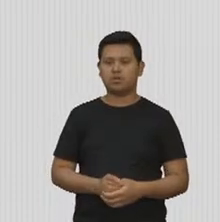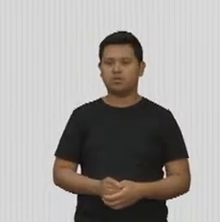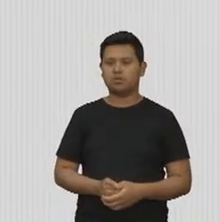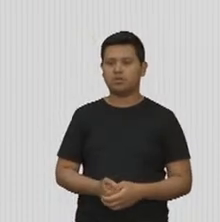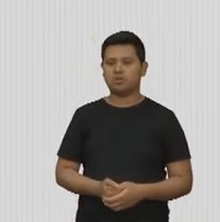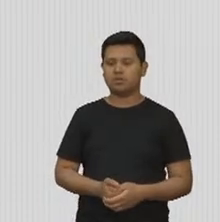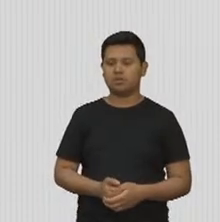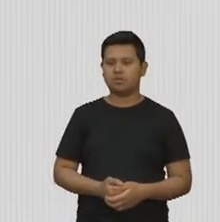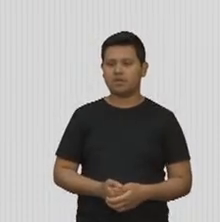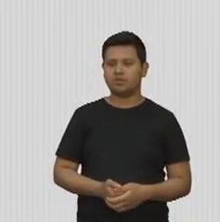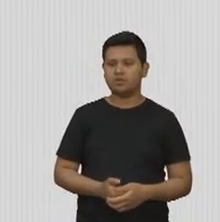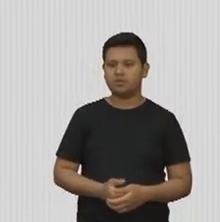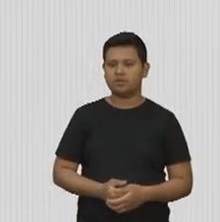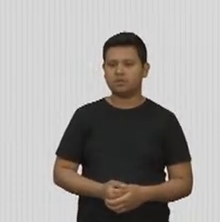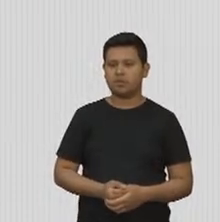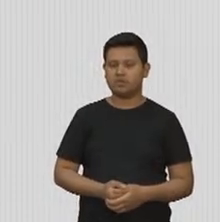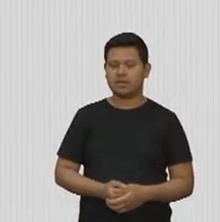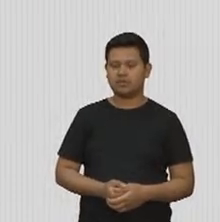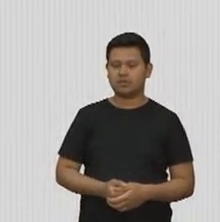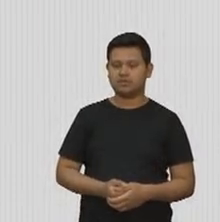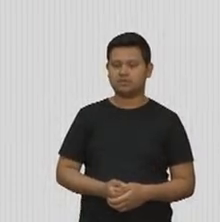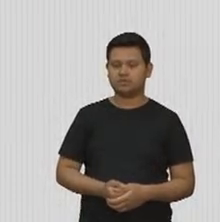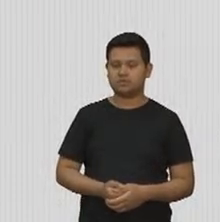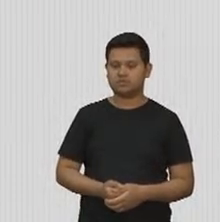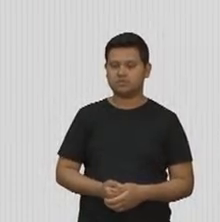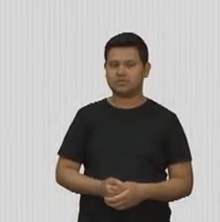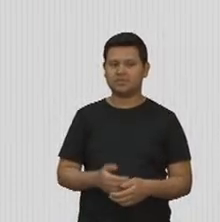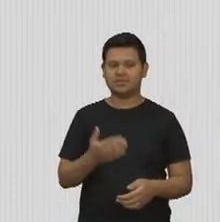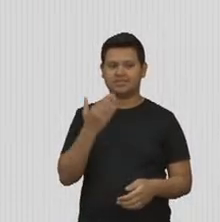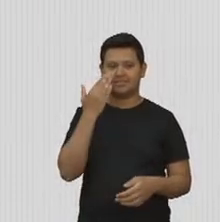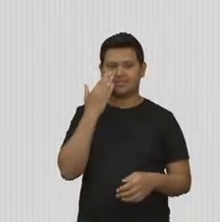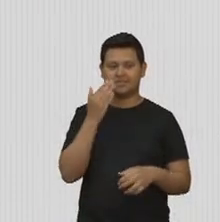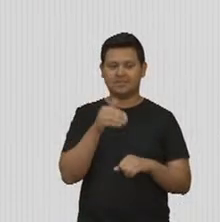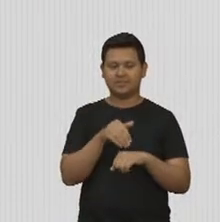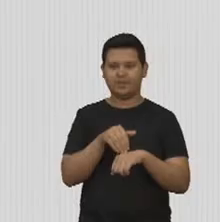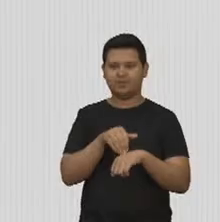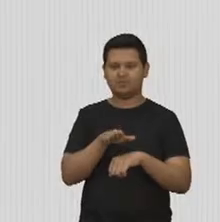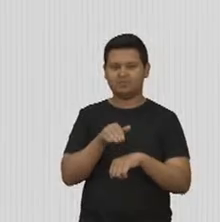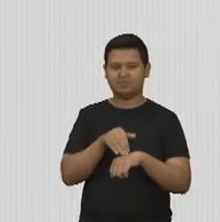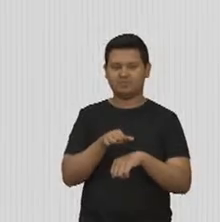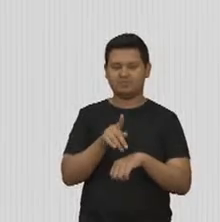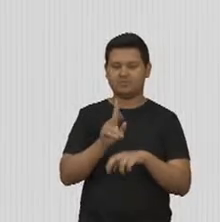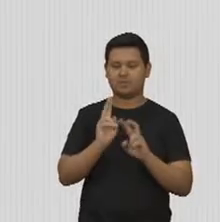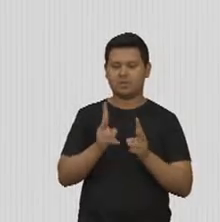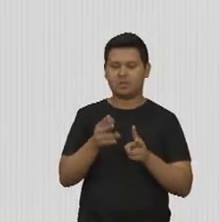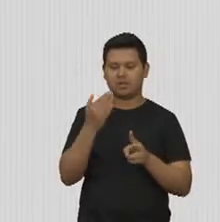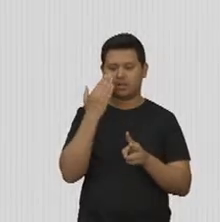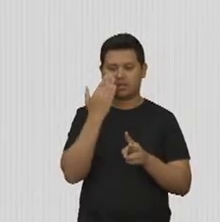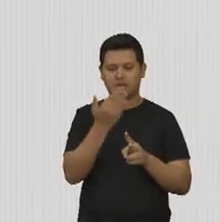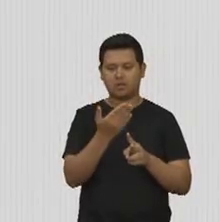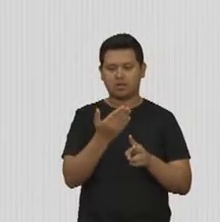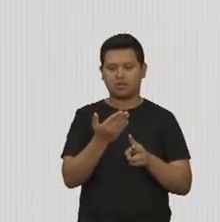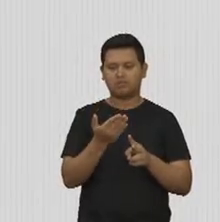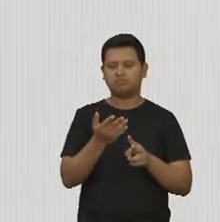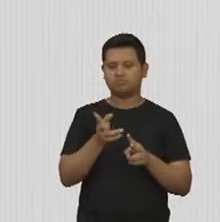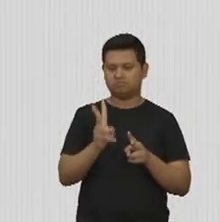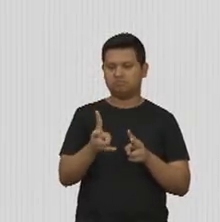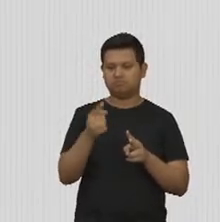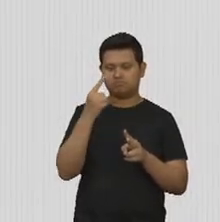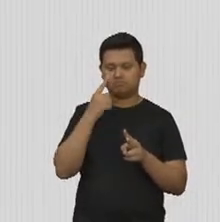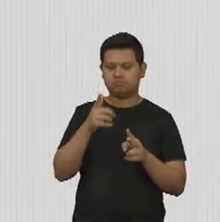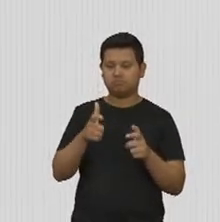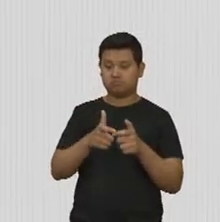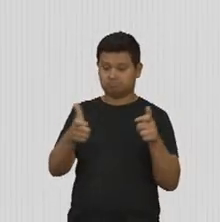Pode passar, por favor, o próximo slide? E como vocês podem ver, a maior parte dos trabalhos são sempre as indicações. Inclusive, a gente manteve uma